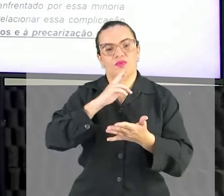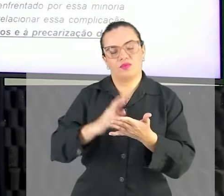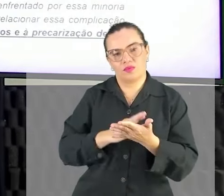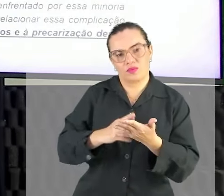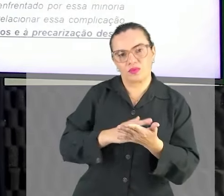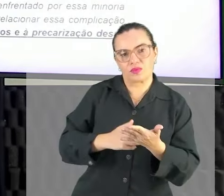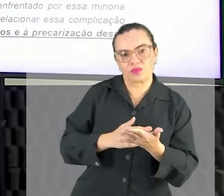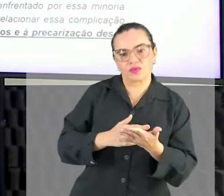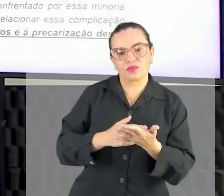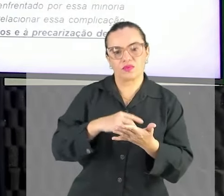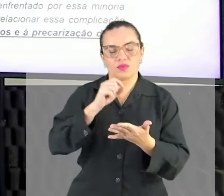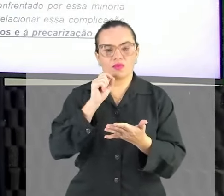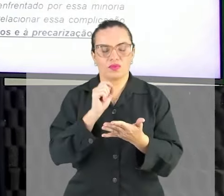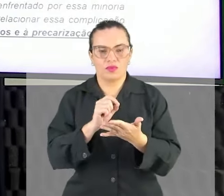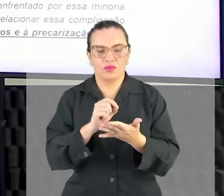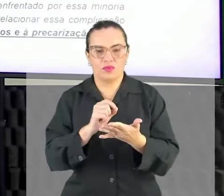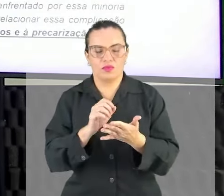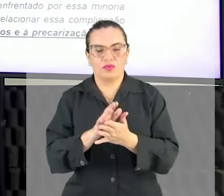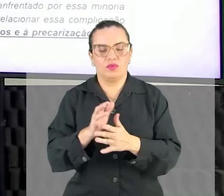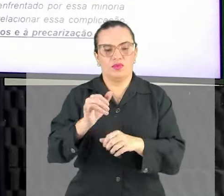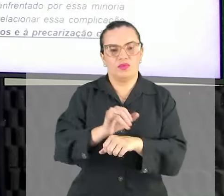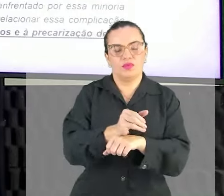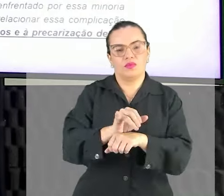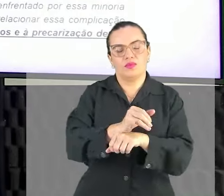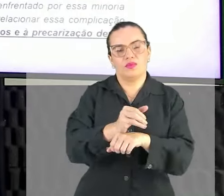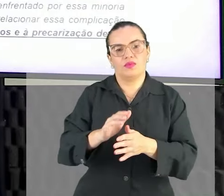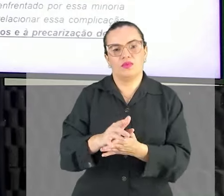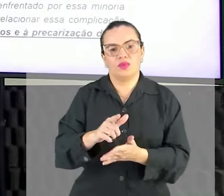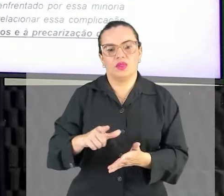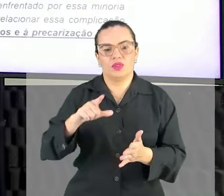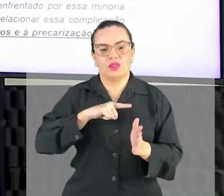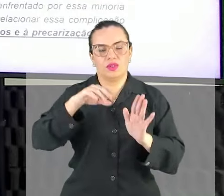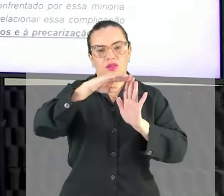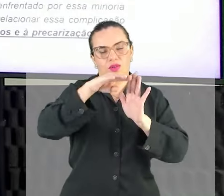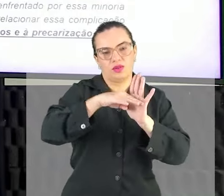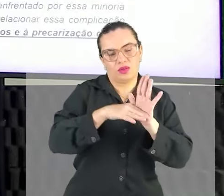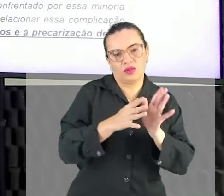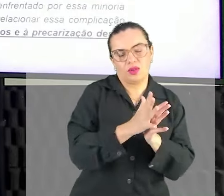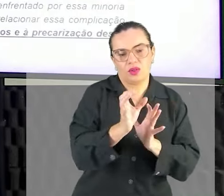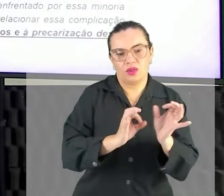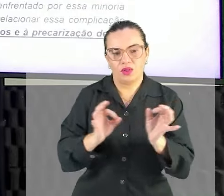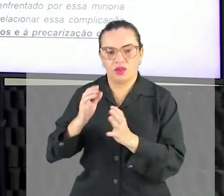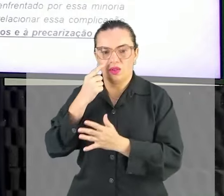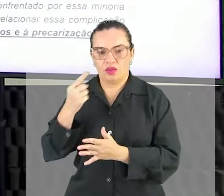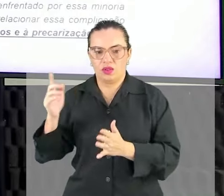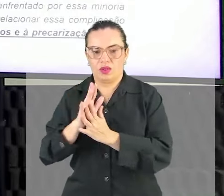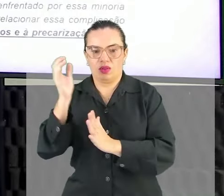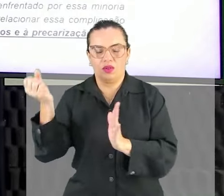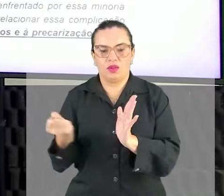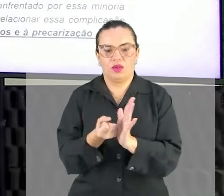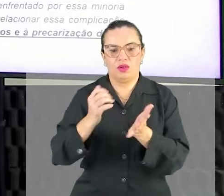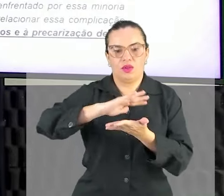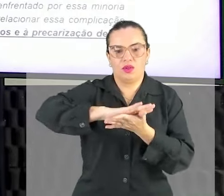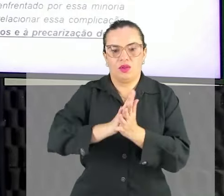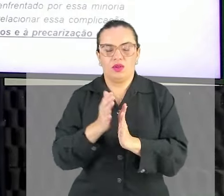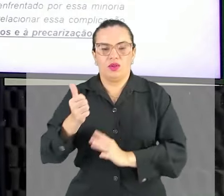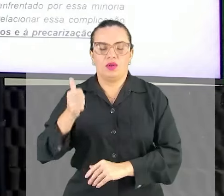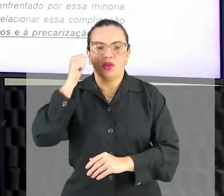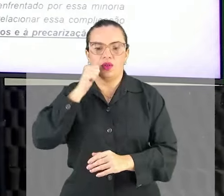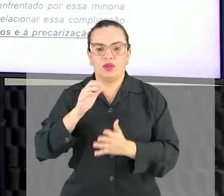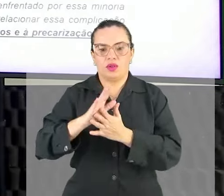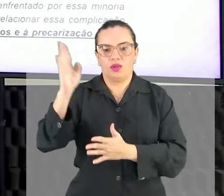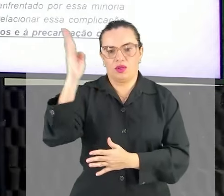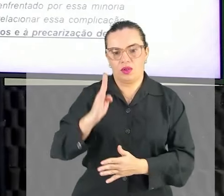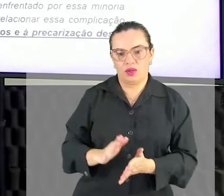redação que estrategicamente tem os seus pontos. Então, vamos lá. Como símbolo da discriminação feminina no